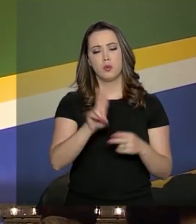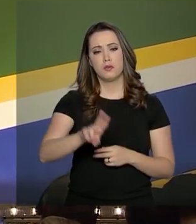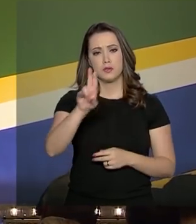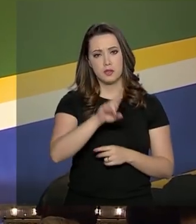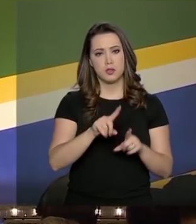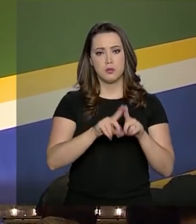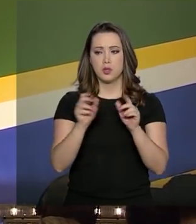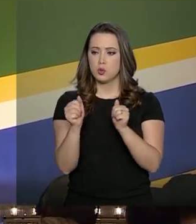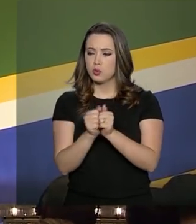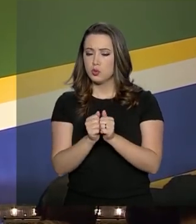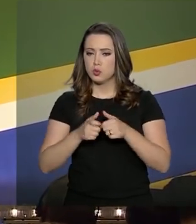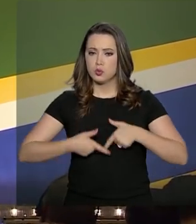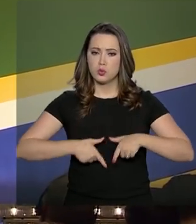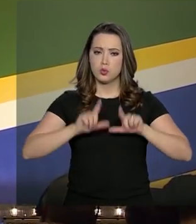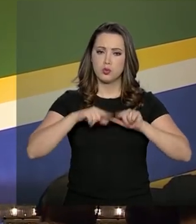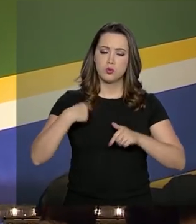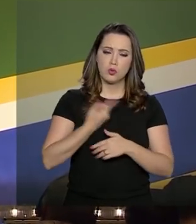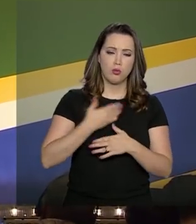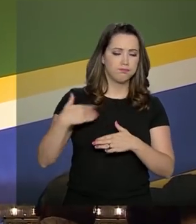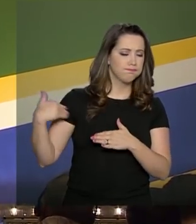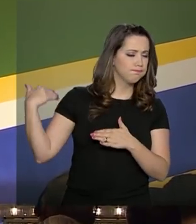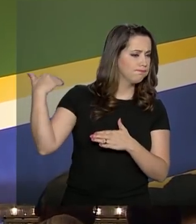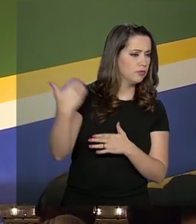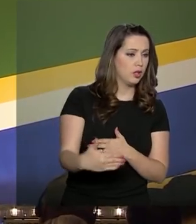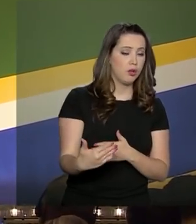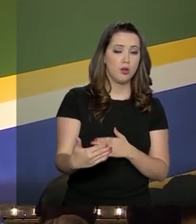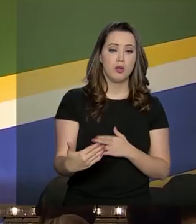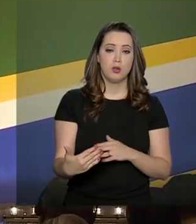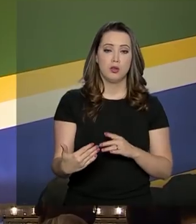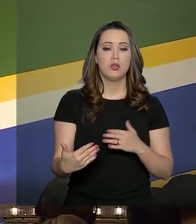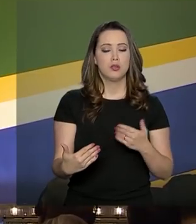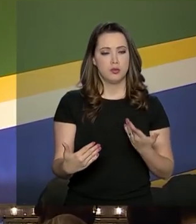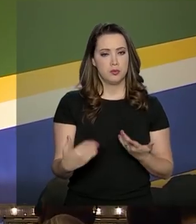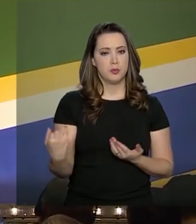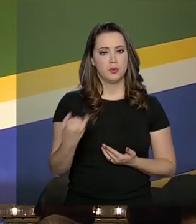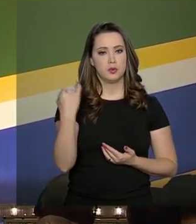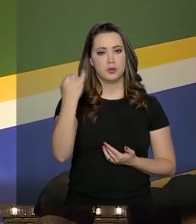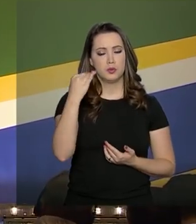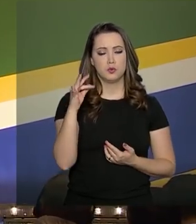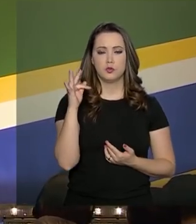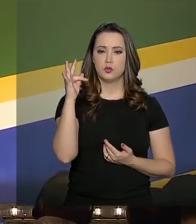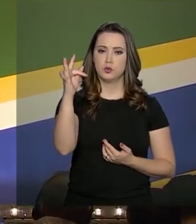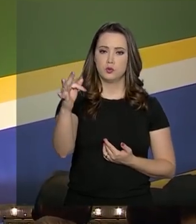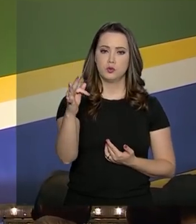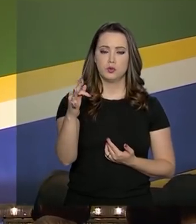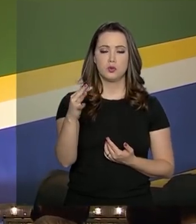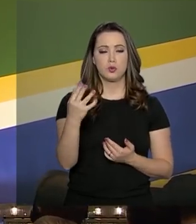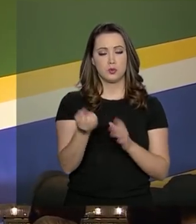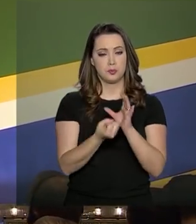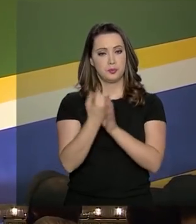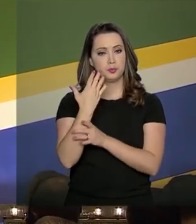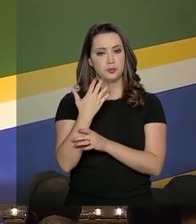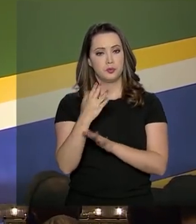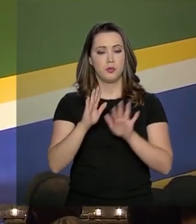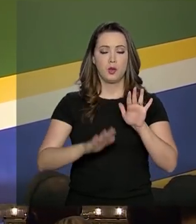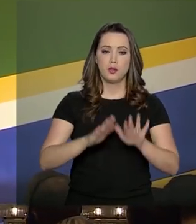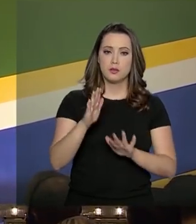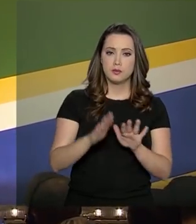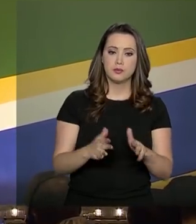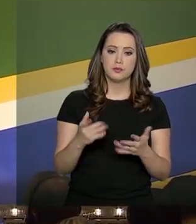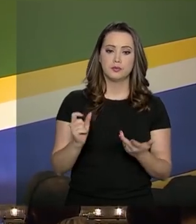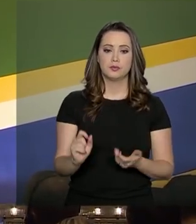Israel, daremos um enorme passo. Quem sabe a vanguarda dos futuros inventos, quem sabe